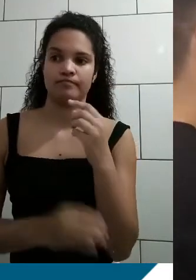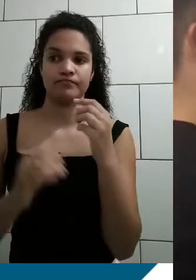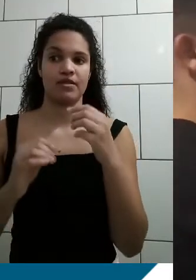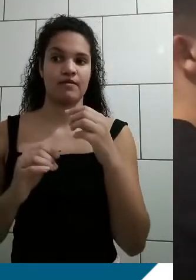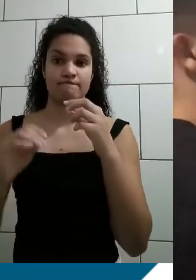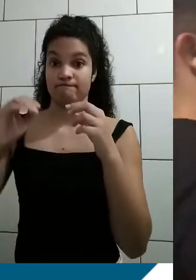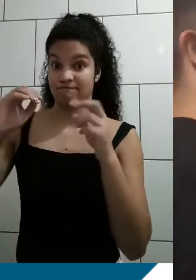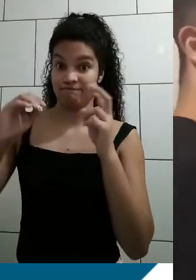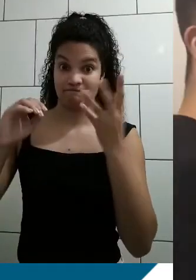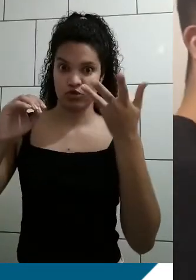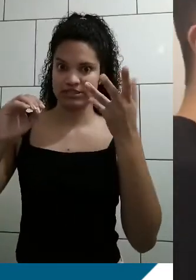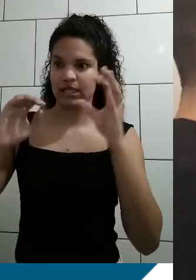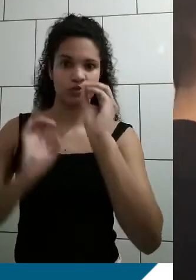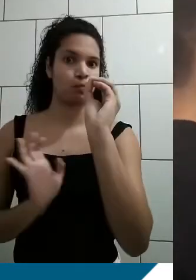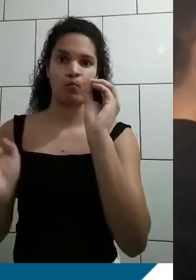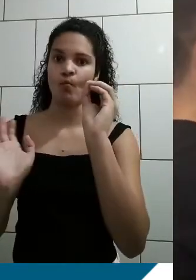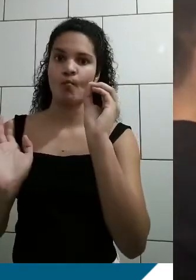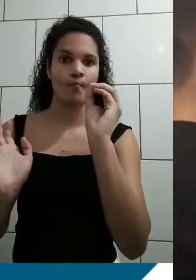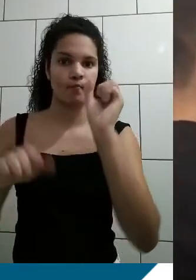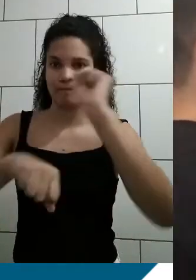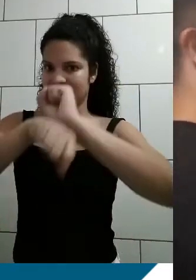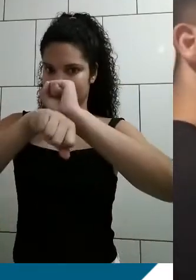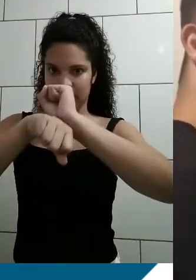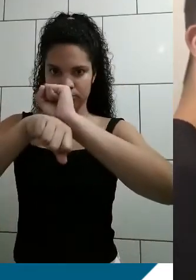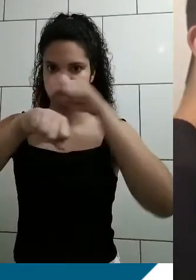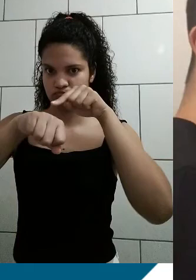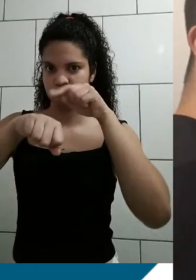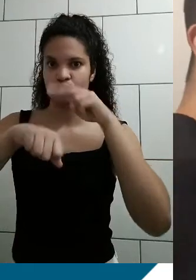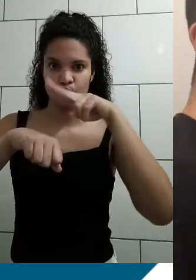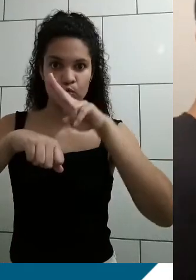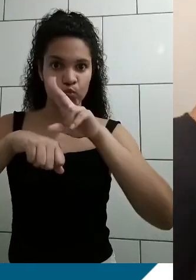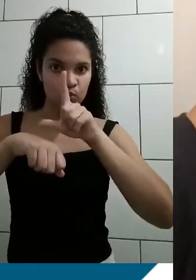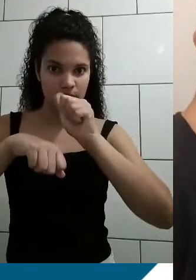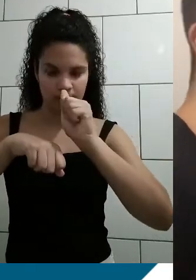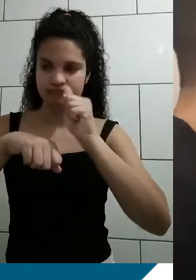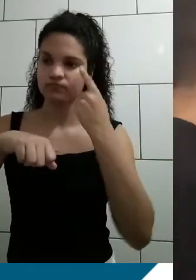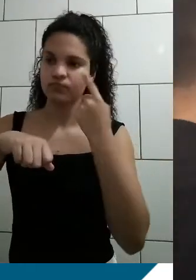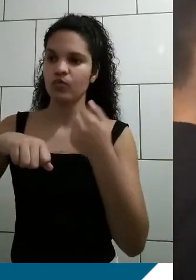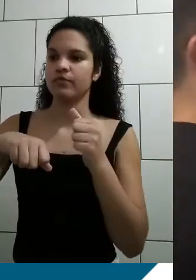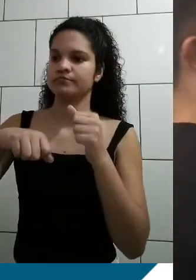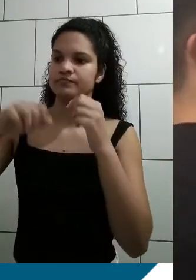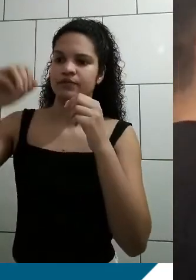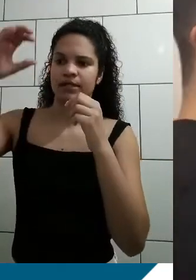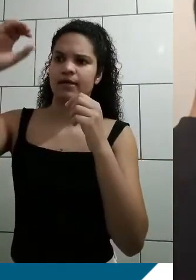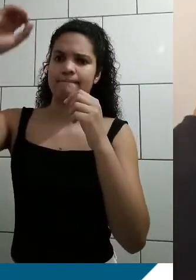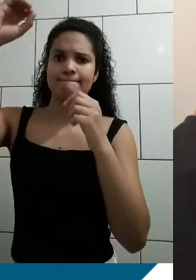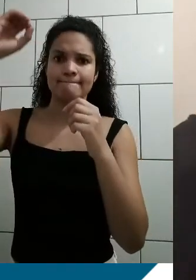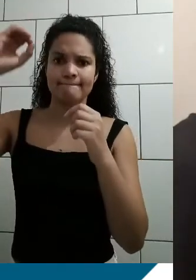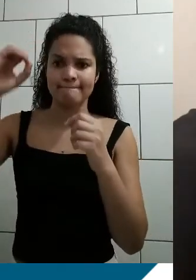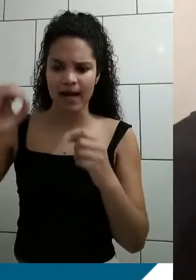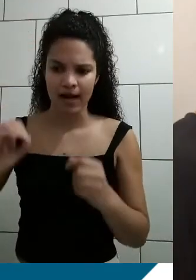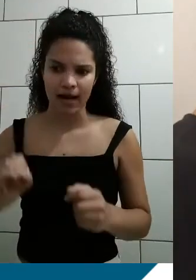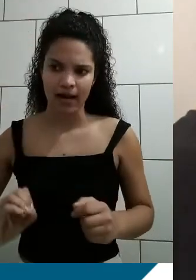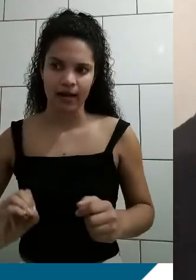vem caindo, né? Ele vem sendo acelerado gravitacionalmente, ganhando velocidade. O que está ocorrendo aqui basicamente? A transferência